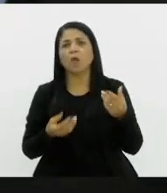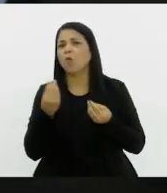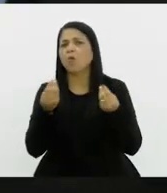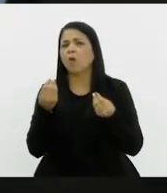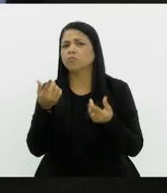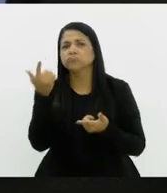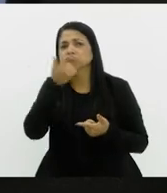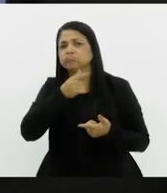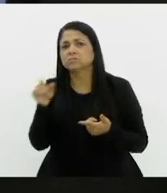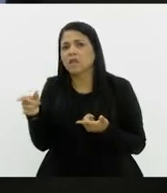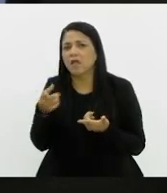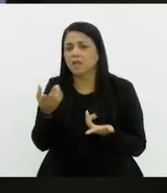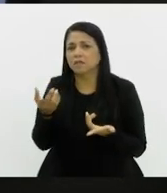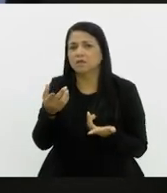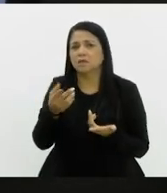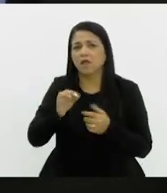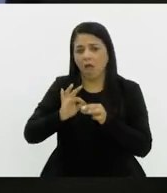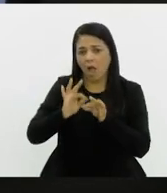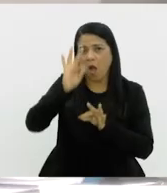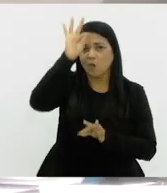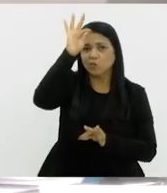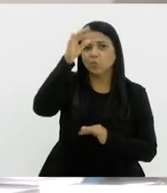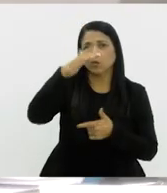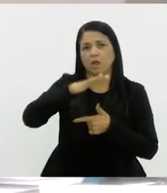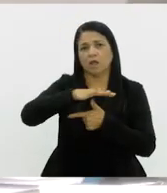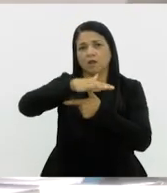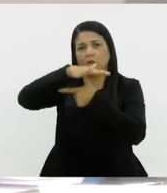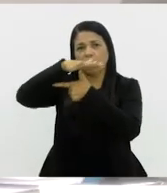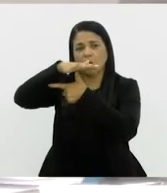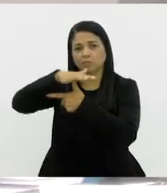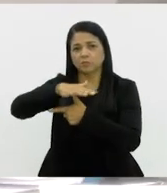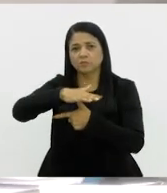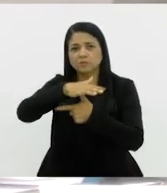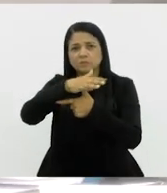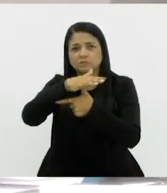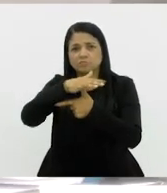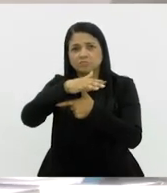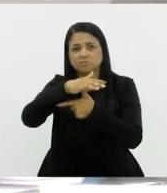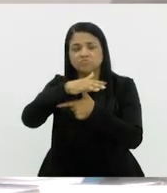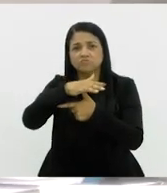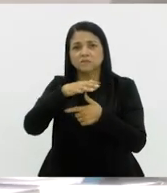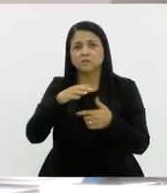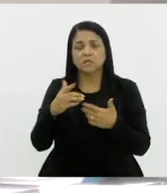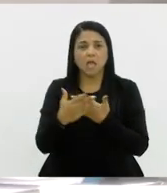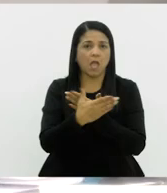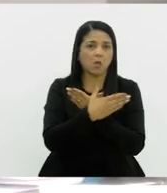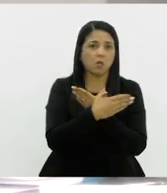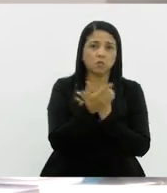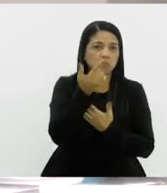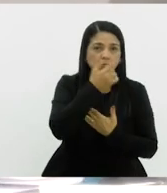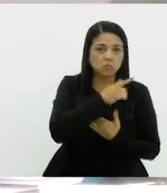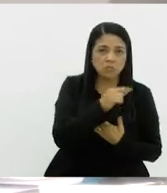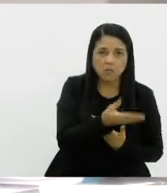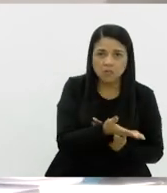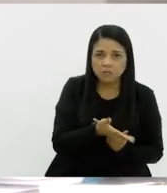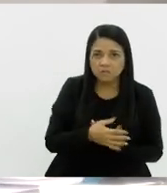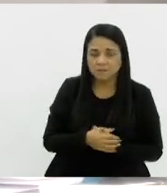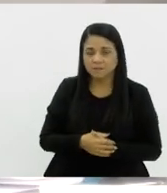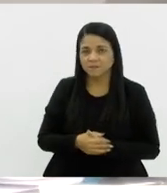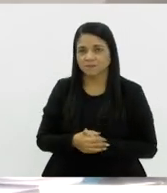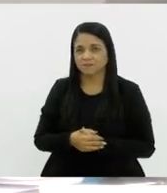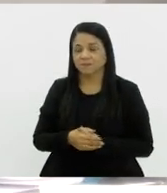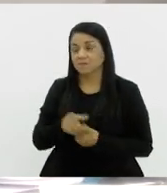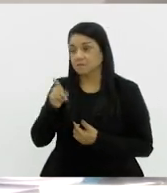conseguem estipular a altura que está o helicóptero e a aeronáutica não consegue? Olha só,